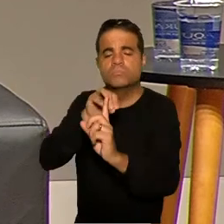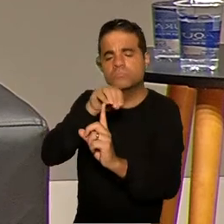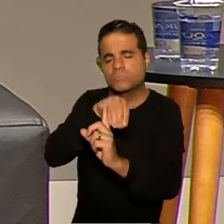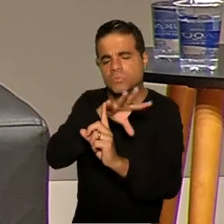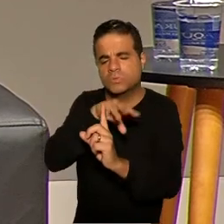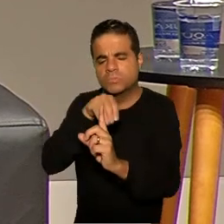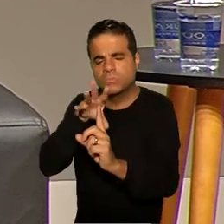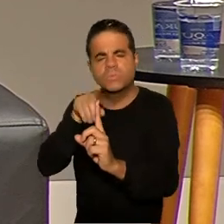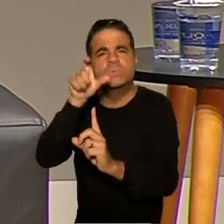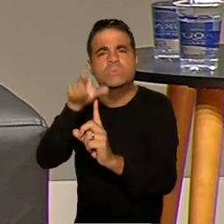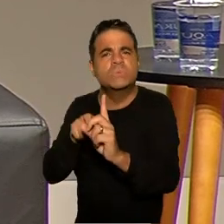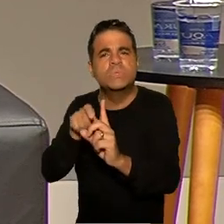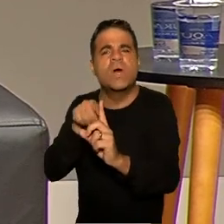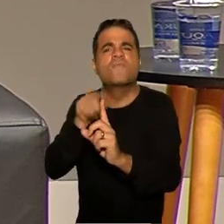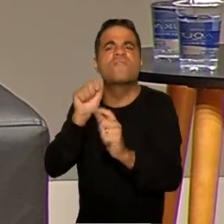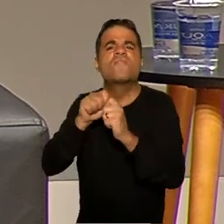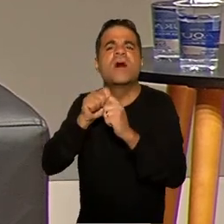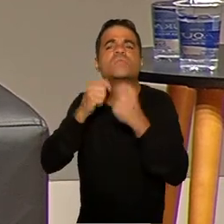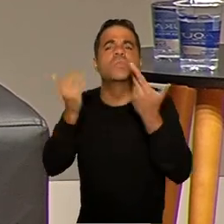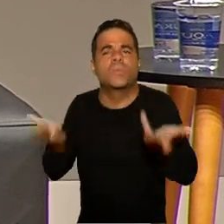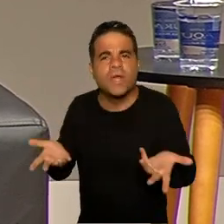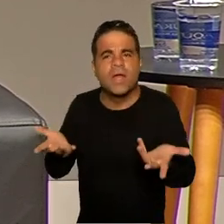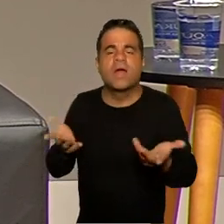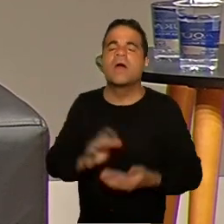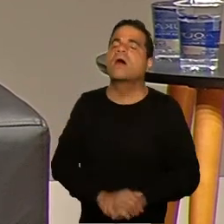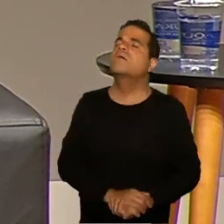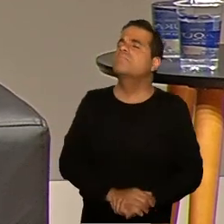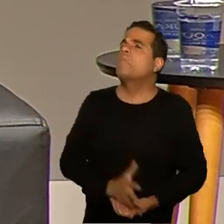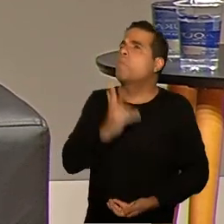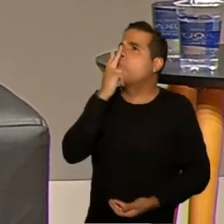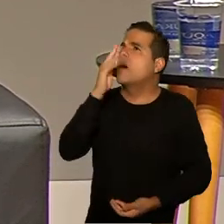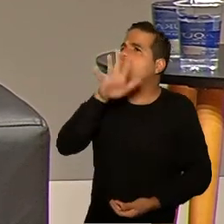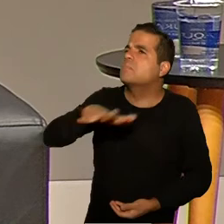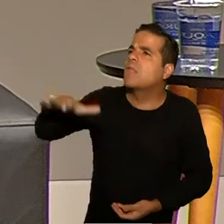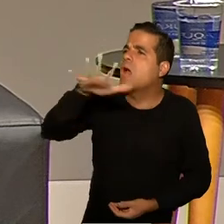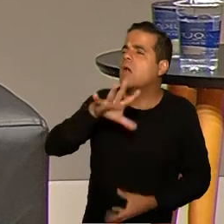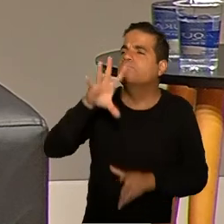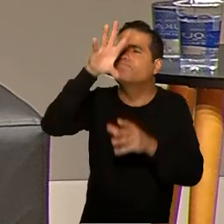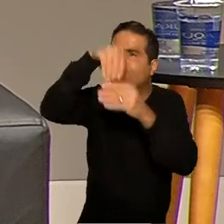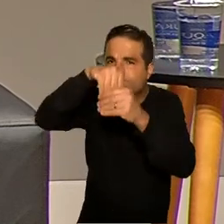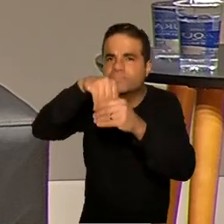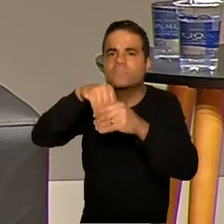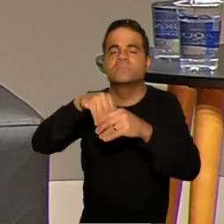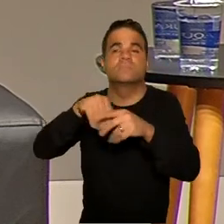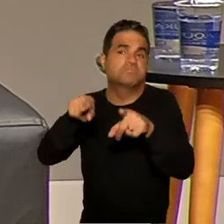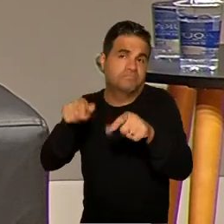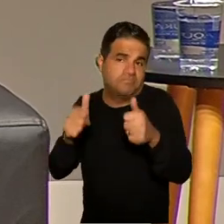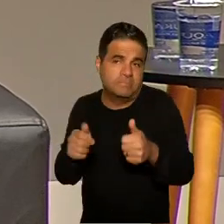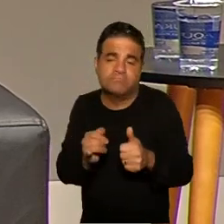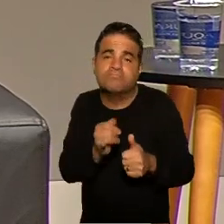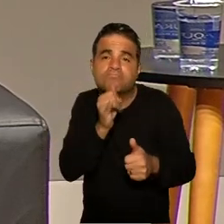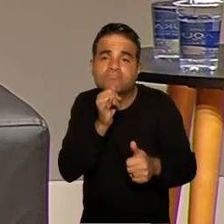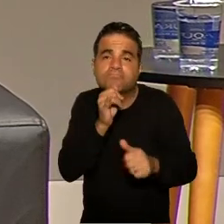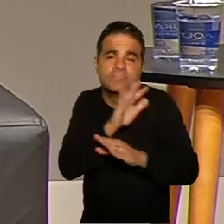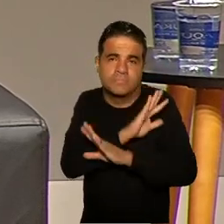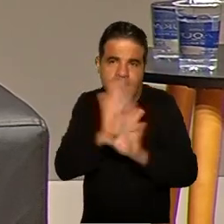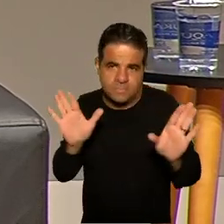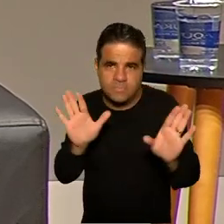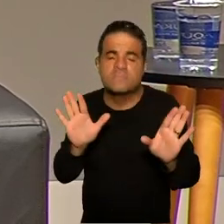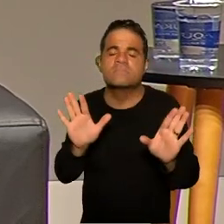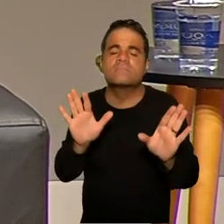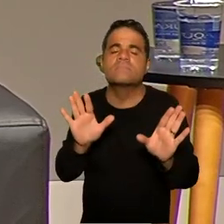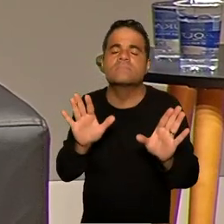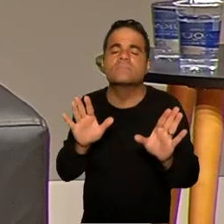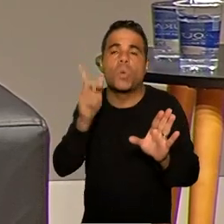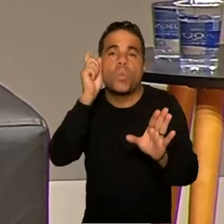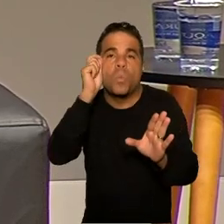geralmente como que habita o espaço de uma exposição para a gente usar um exemplo né de um formato